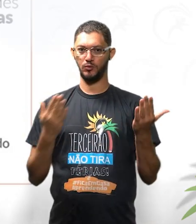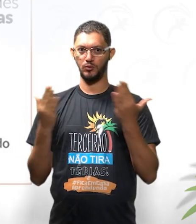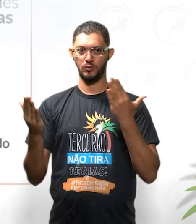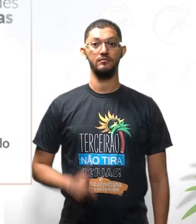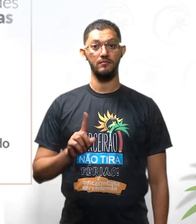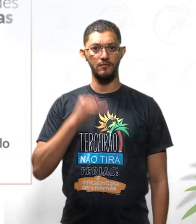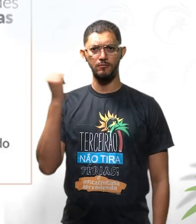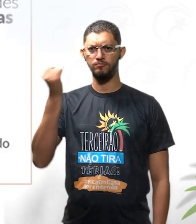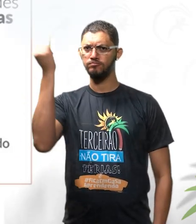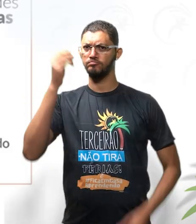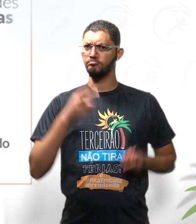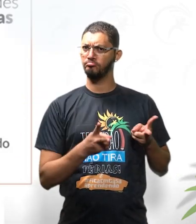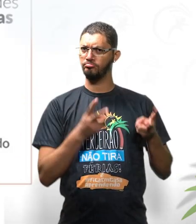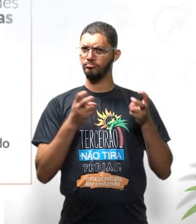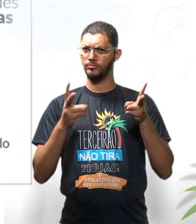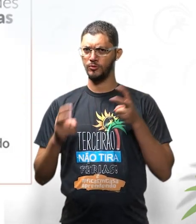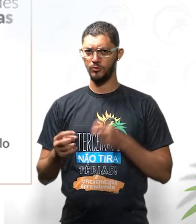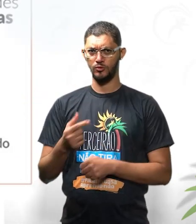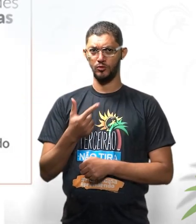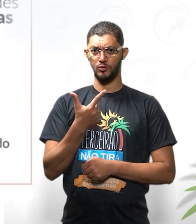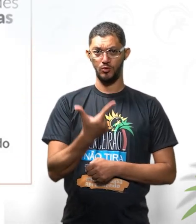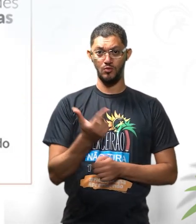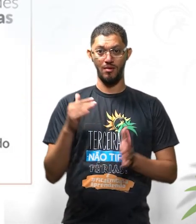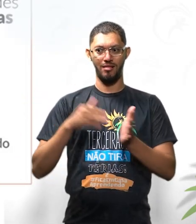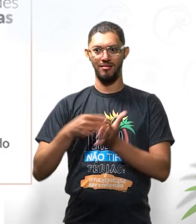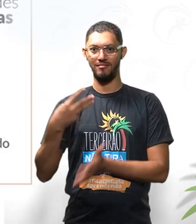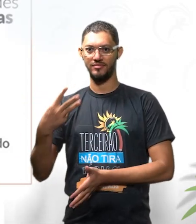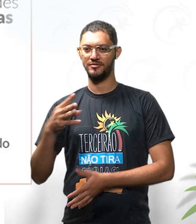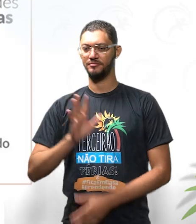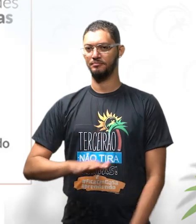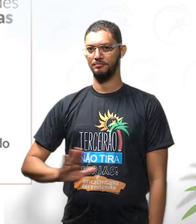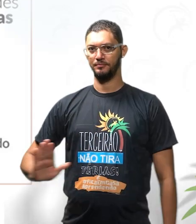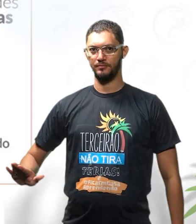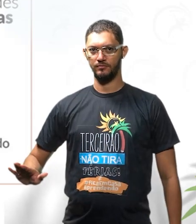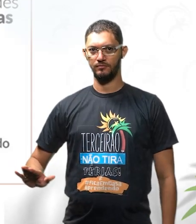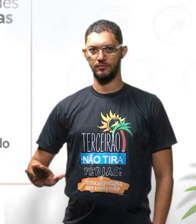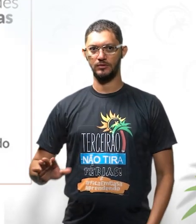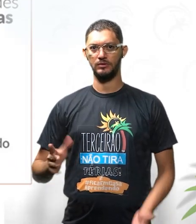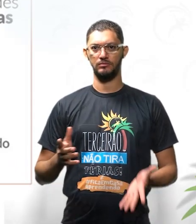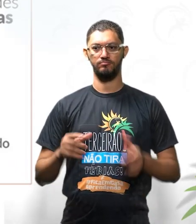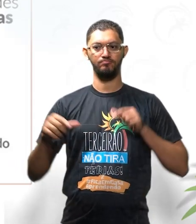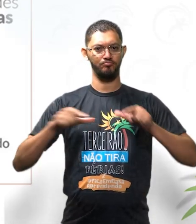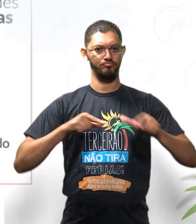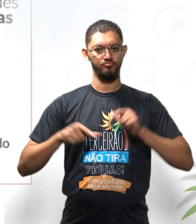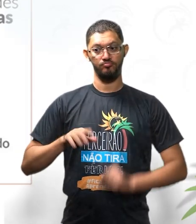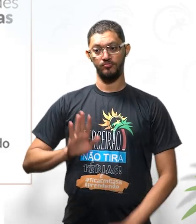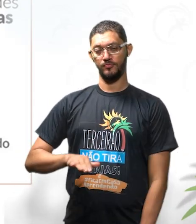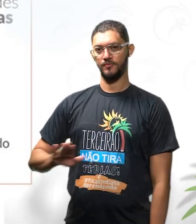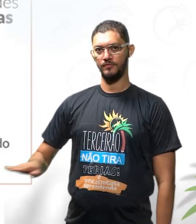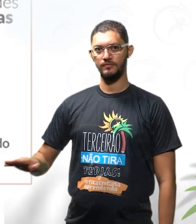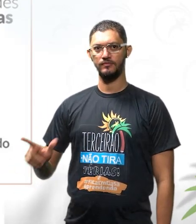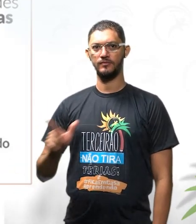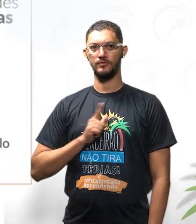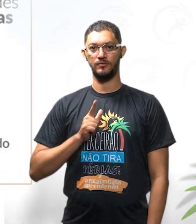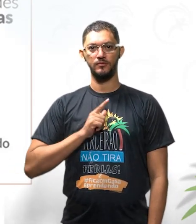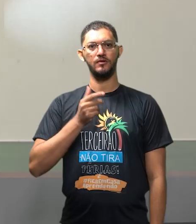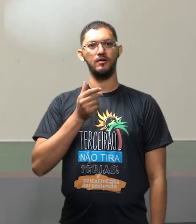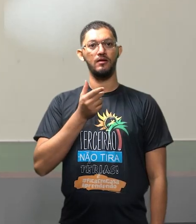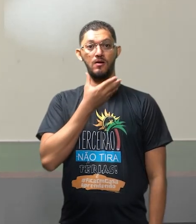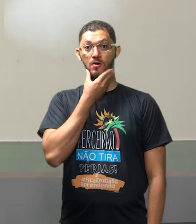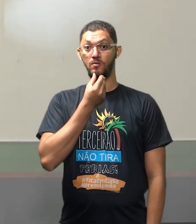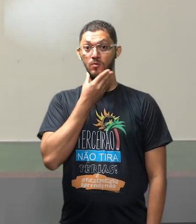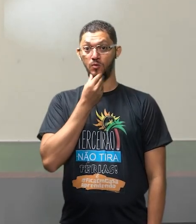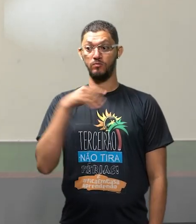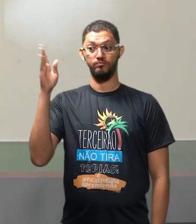É importante perceber que 2 em cada 3 crianças em situação de trabalho infantil são do sexo masculino